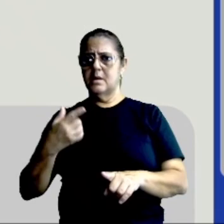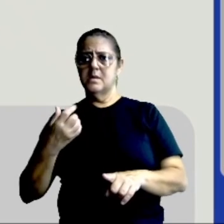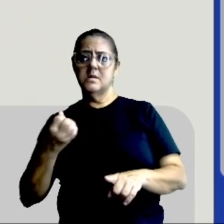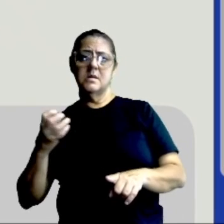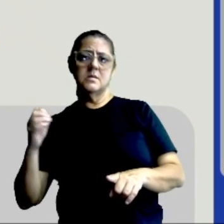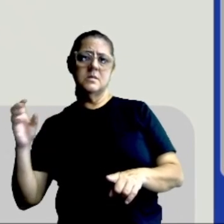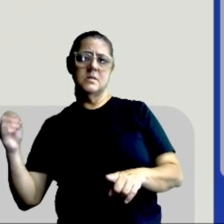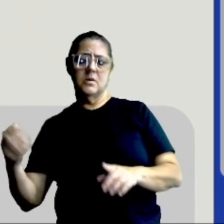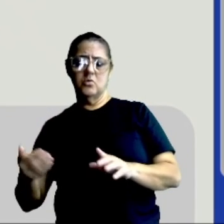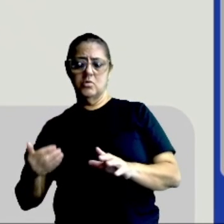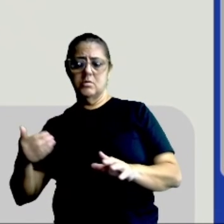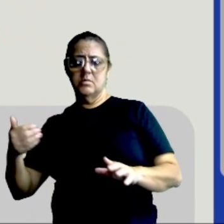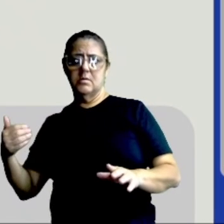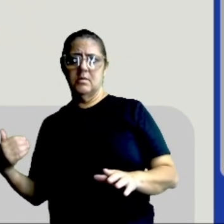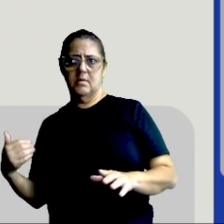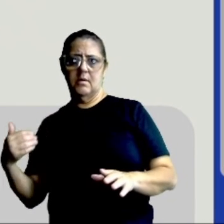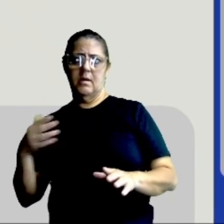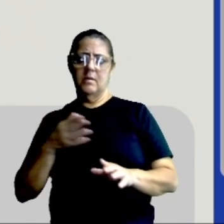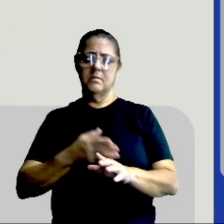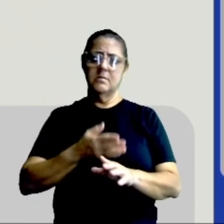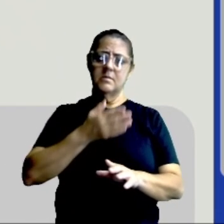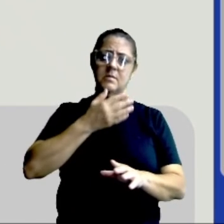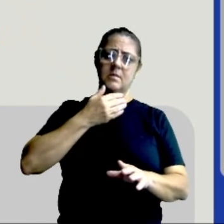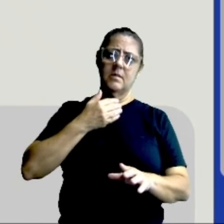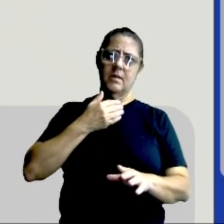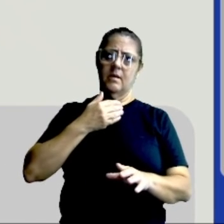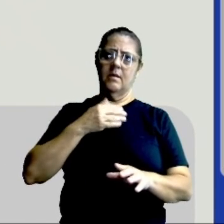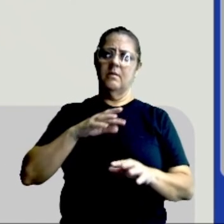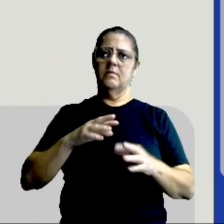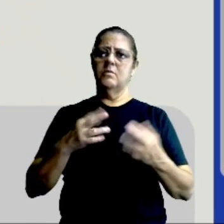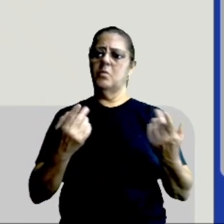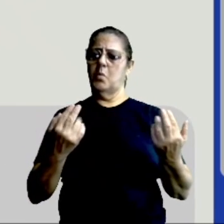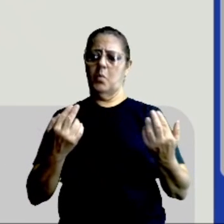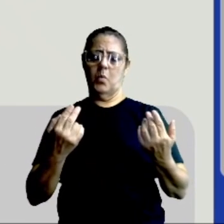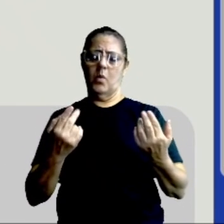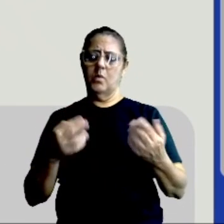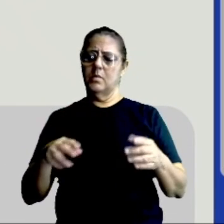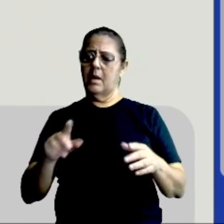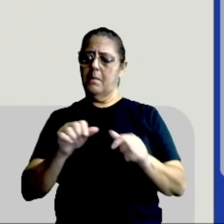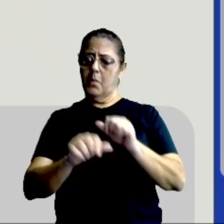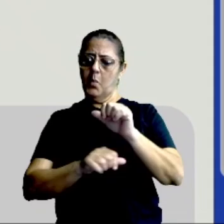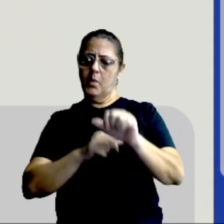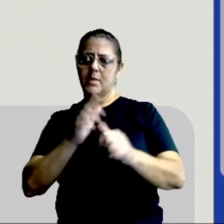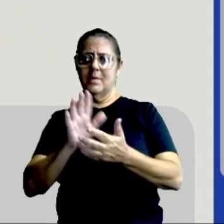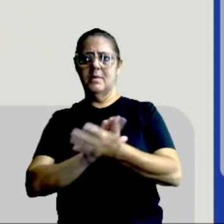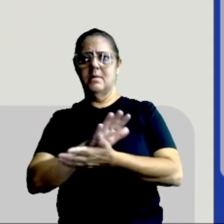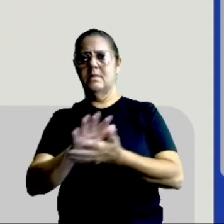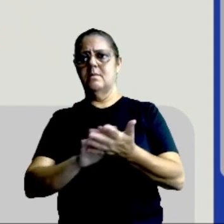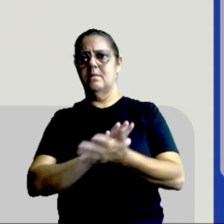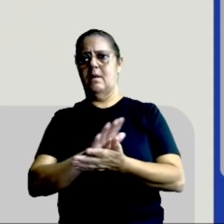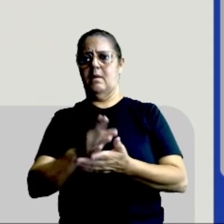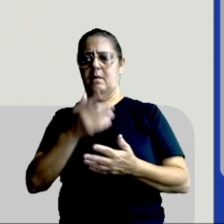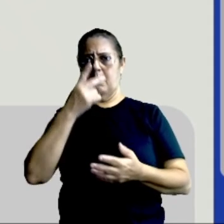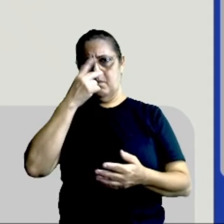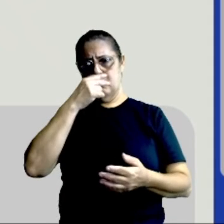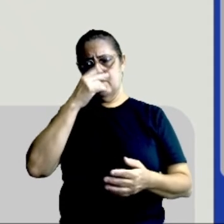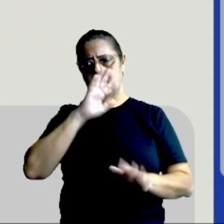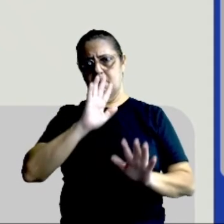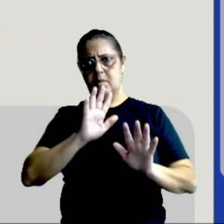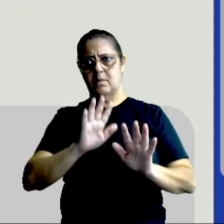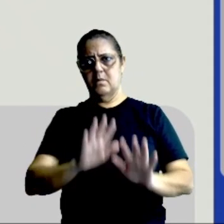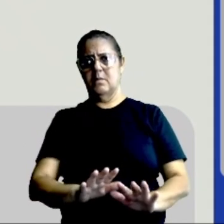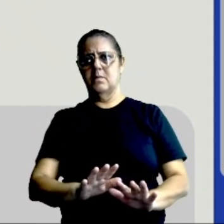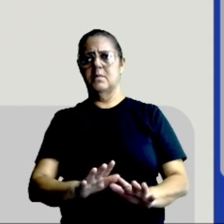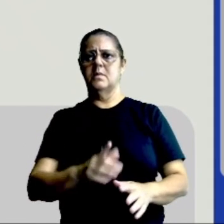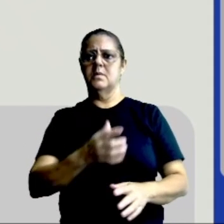a operação, mesma operação nos dois membros da igualdade, a igualdade não muda. E aí foi o que a gente fez. Ao tirar